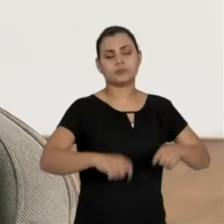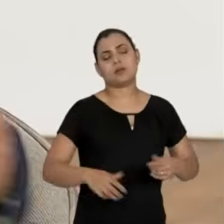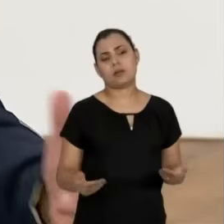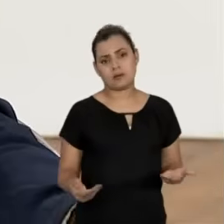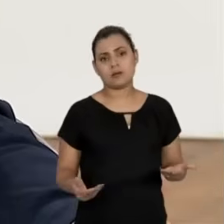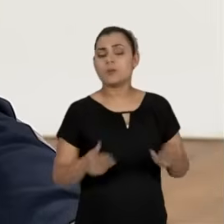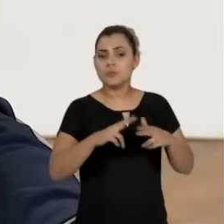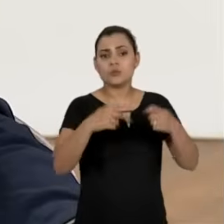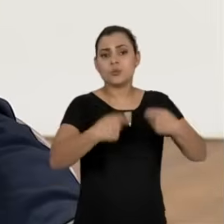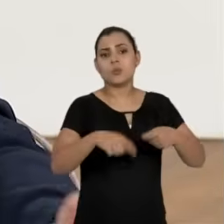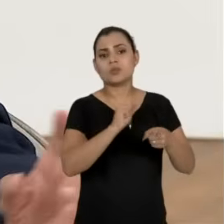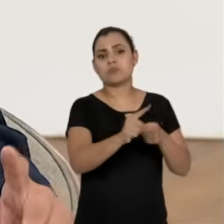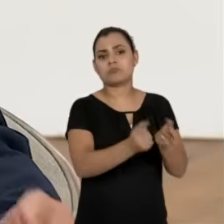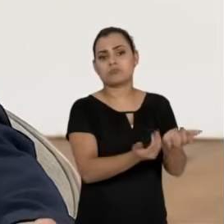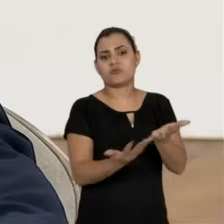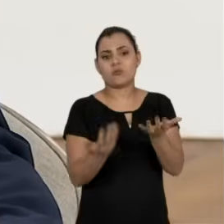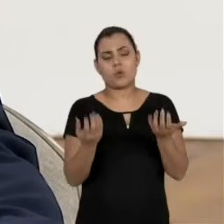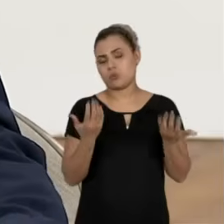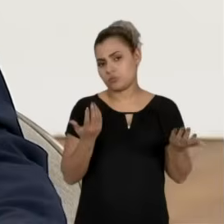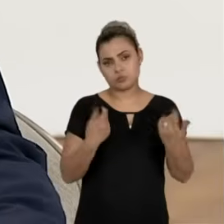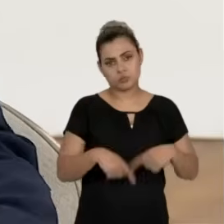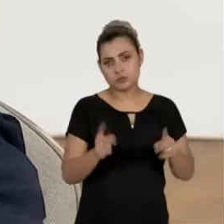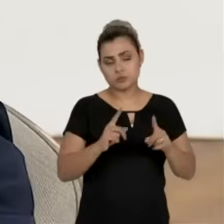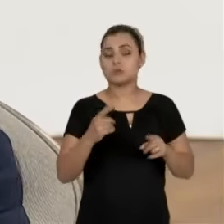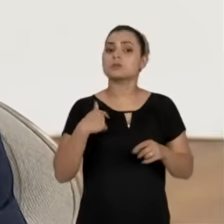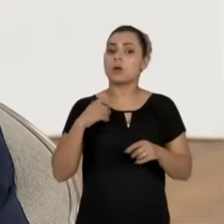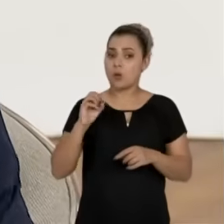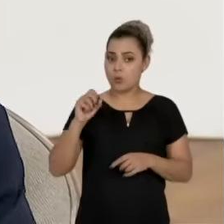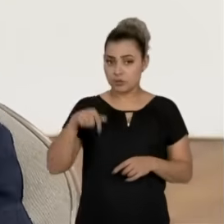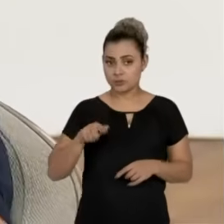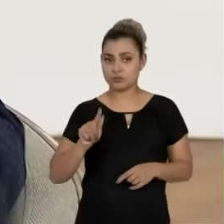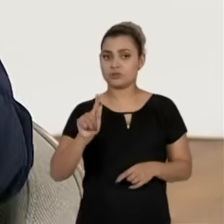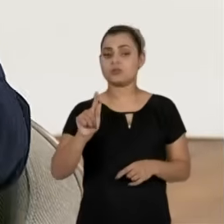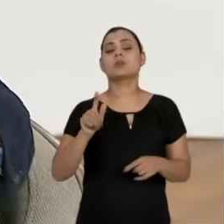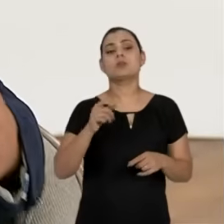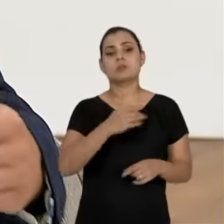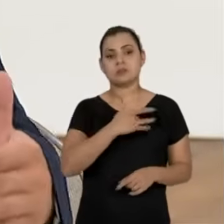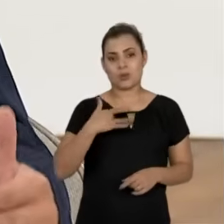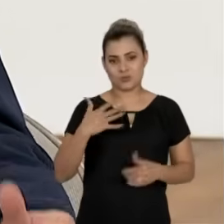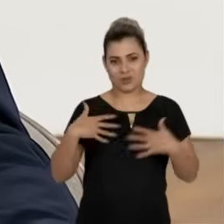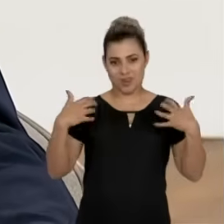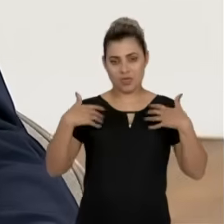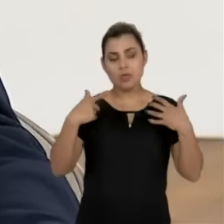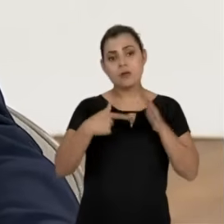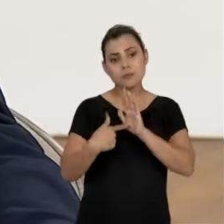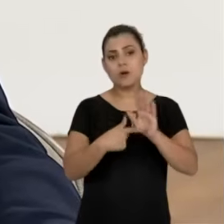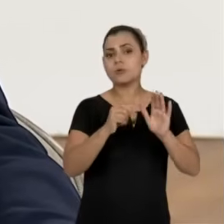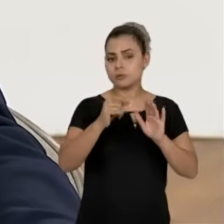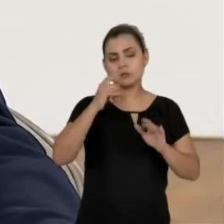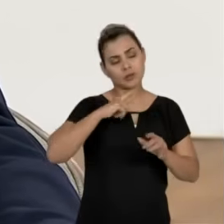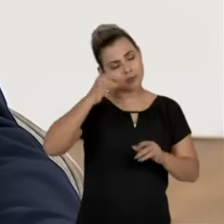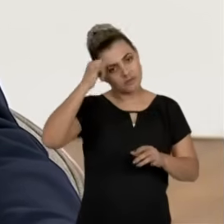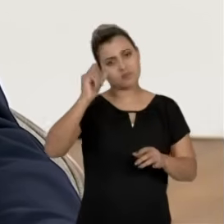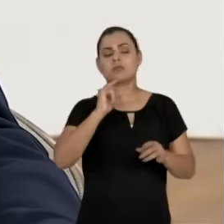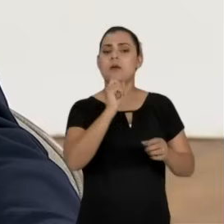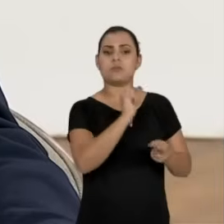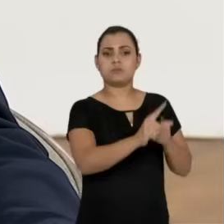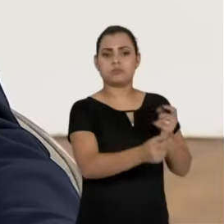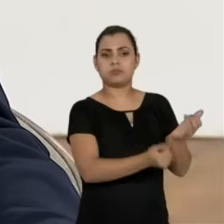e você não precisa usar fogo. O Saúde e Alegria tem há muitos anos um trabalho de prevenção à queimada e substituição da